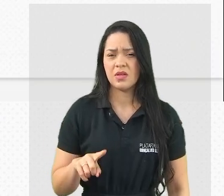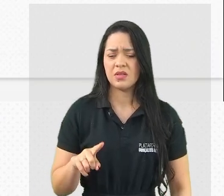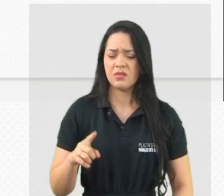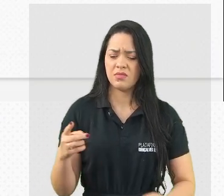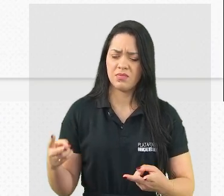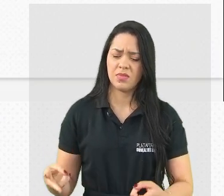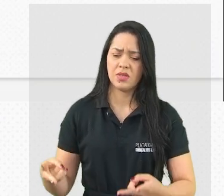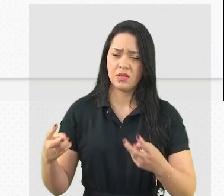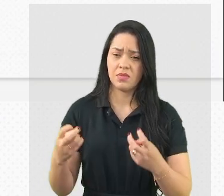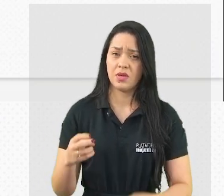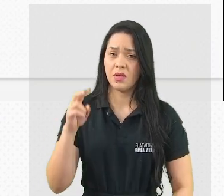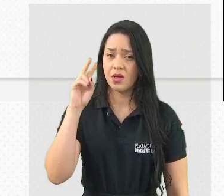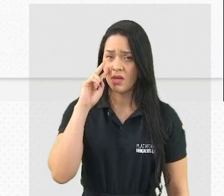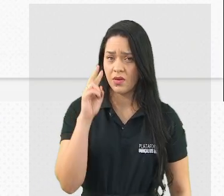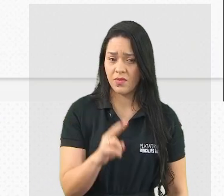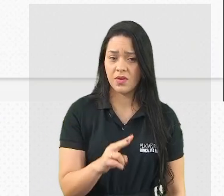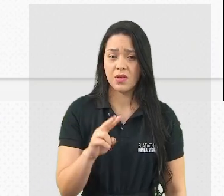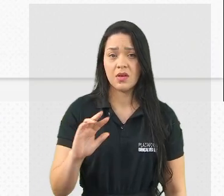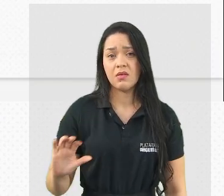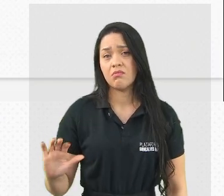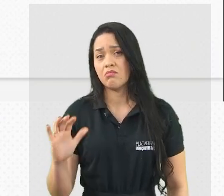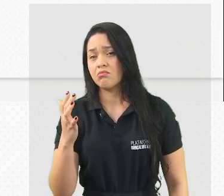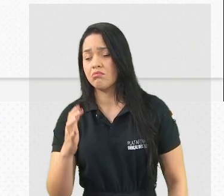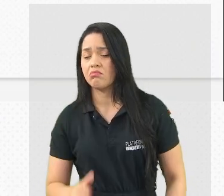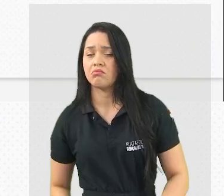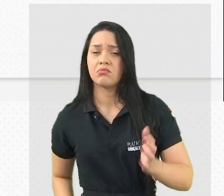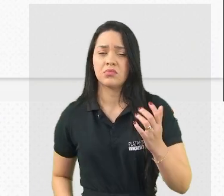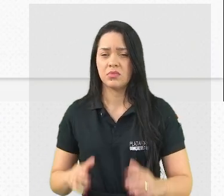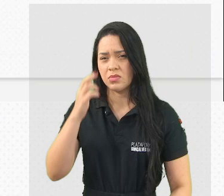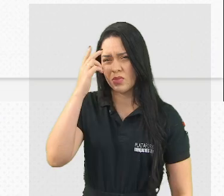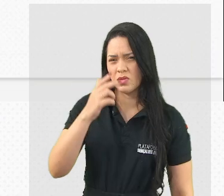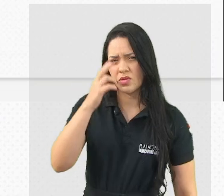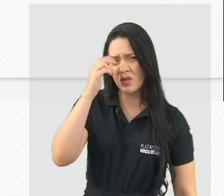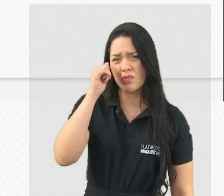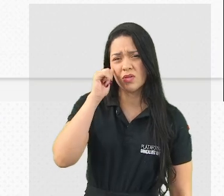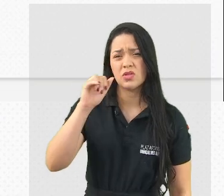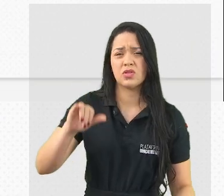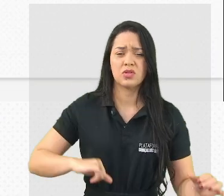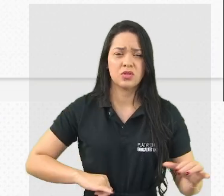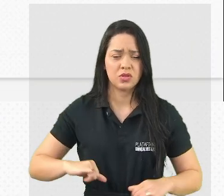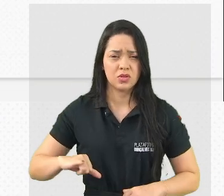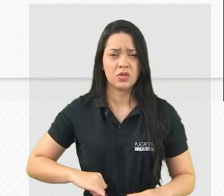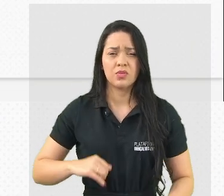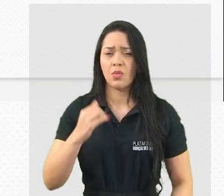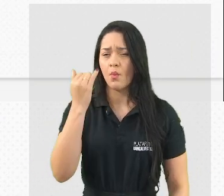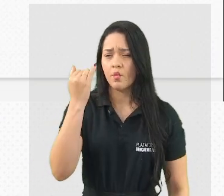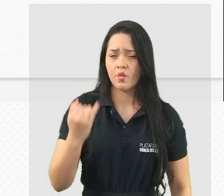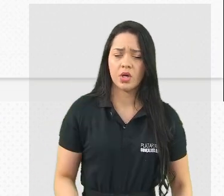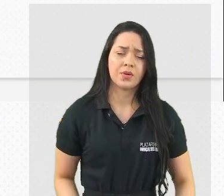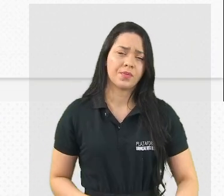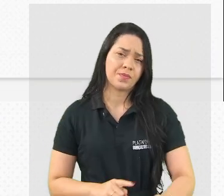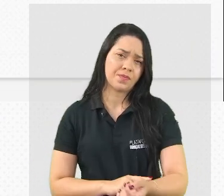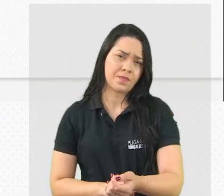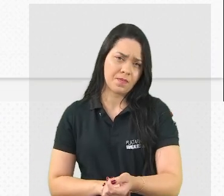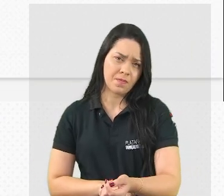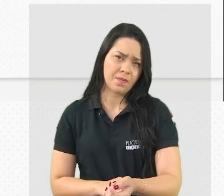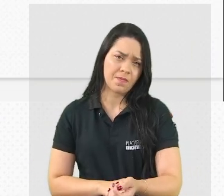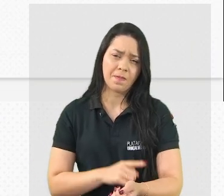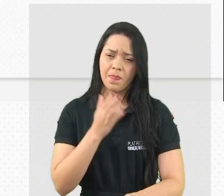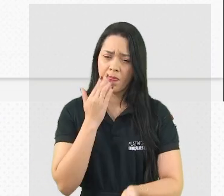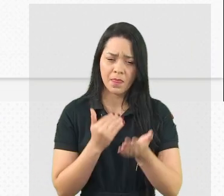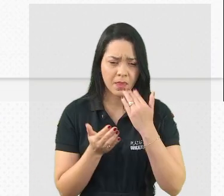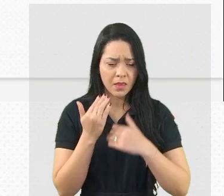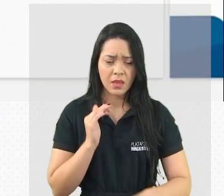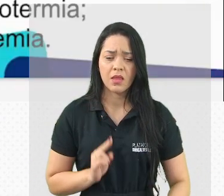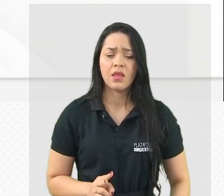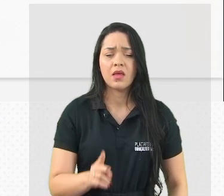perceber, vocês irão ver casos de pessoas, de mulheres, meninas que sofrem de anorexia nervosa, de bulimia nervosa. É